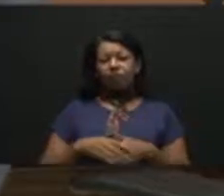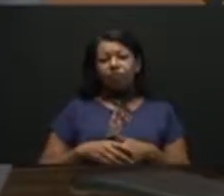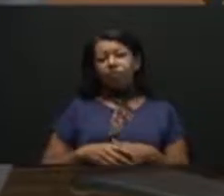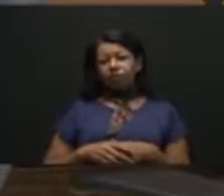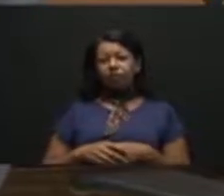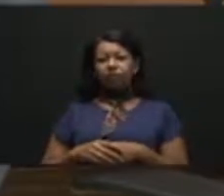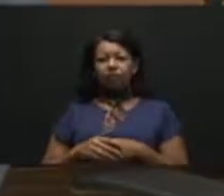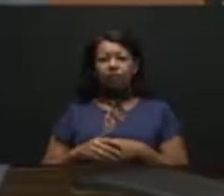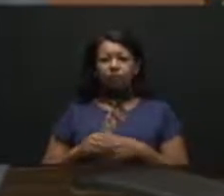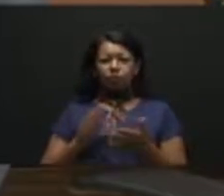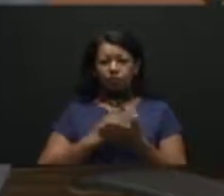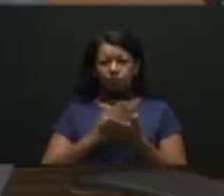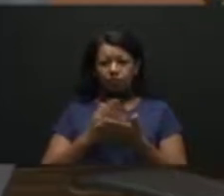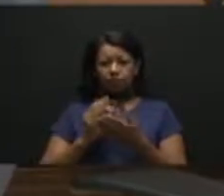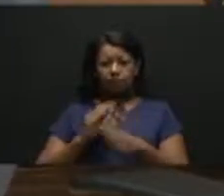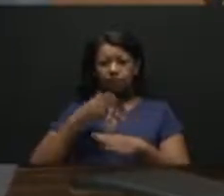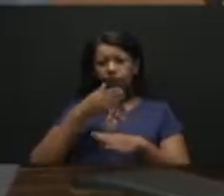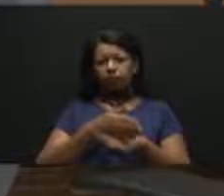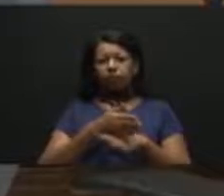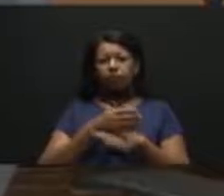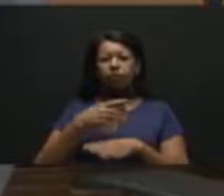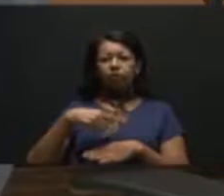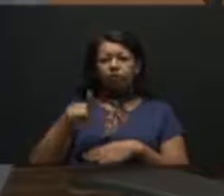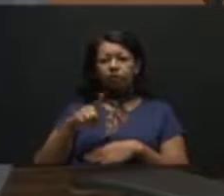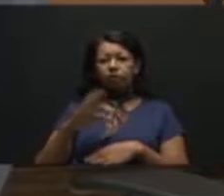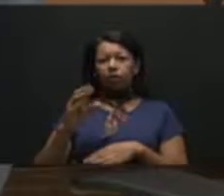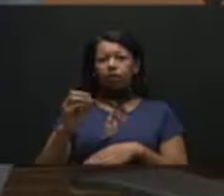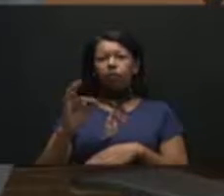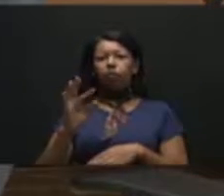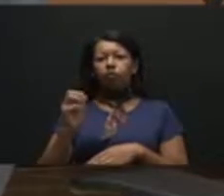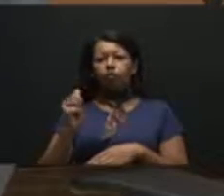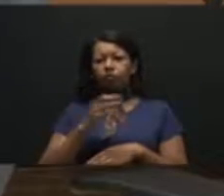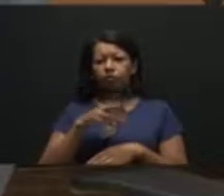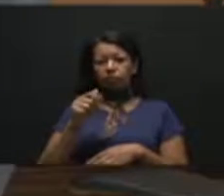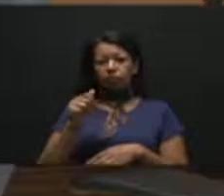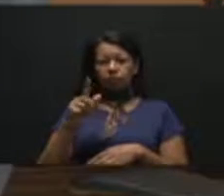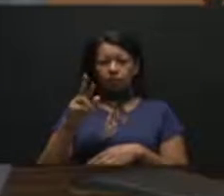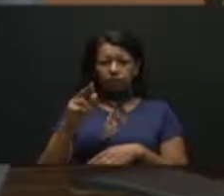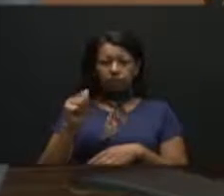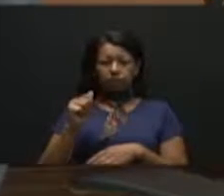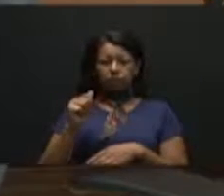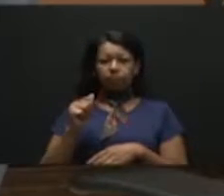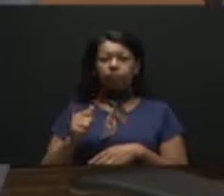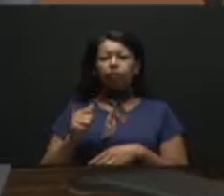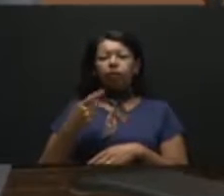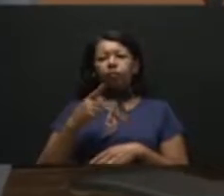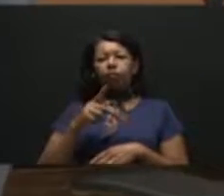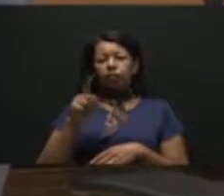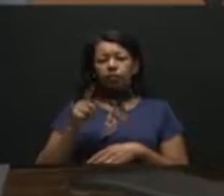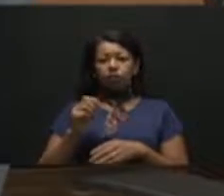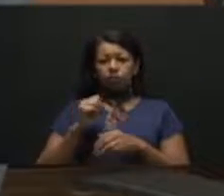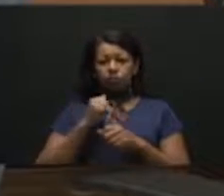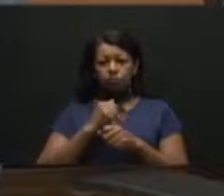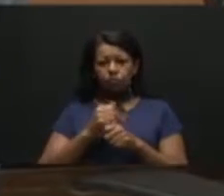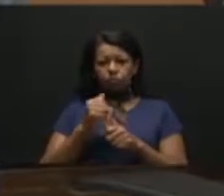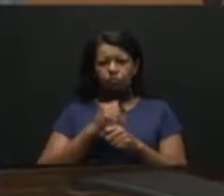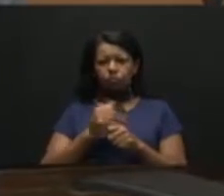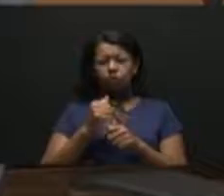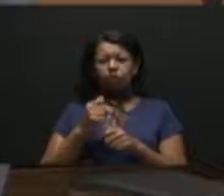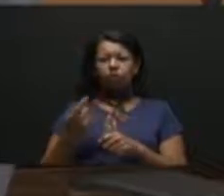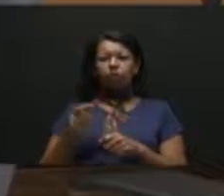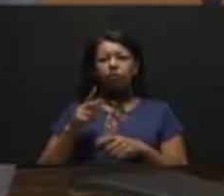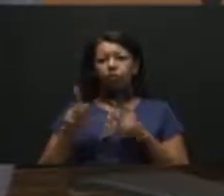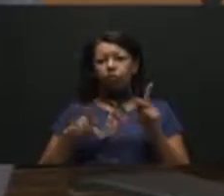Pará, que ela nunca foi construída. Então esse requerimento meu vem ao encontro para que essa calçada seja construída e que